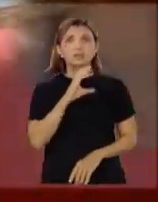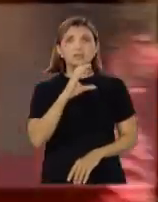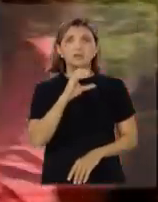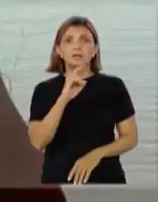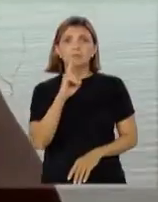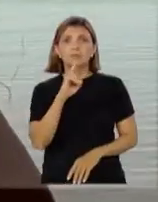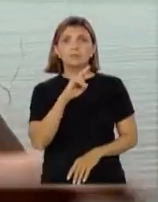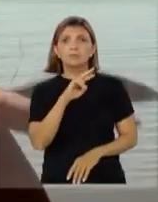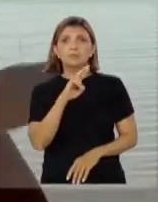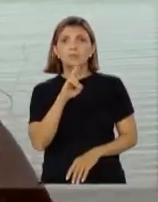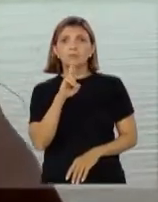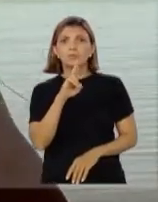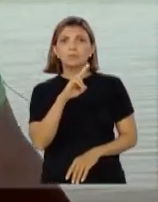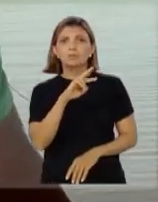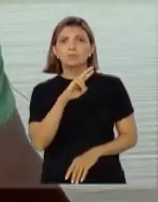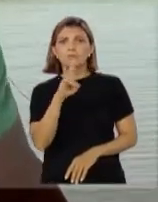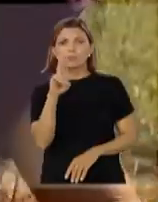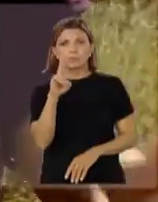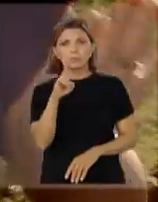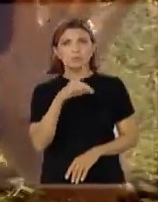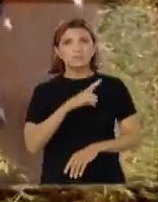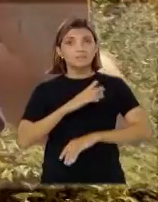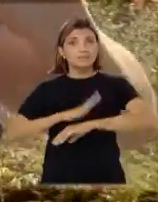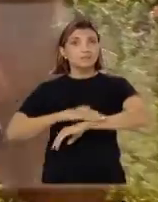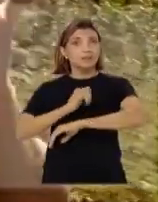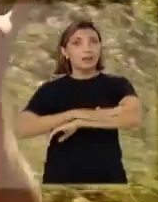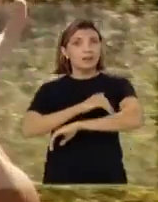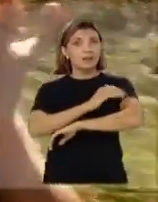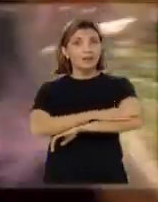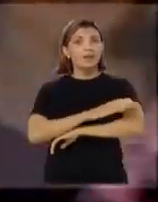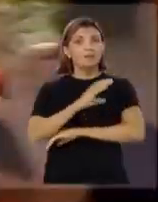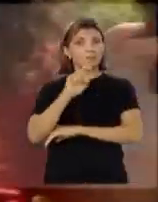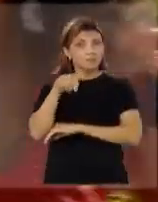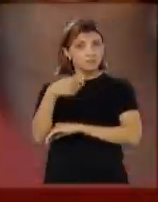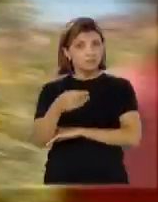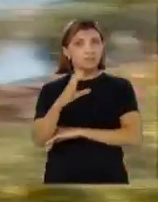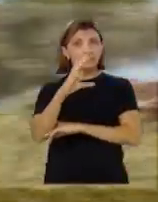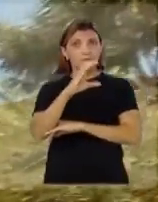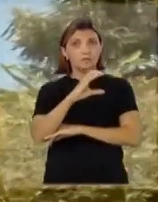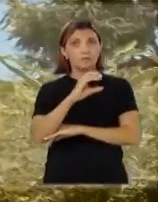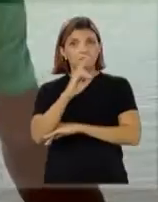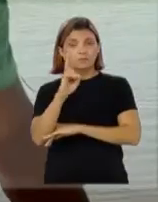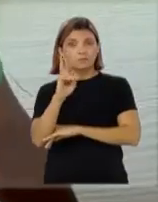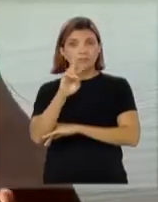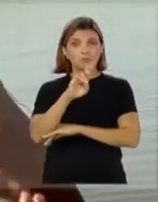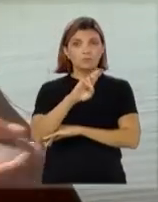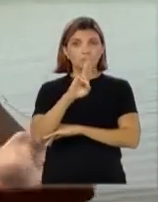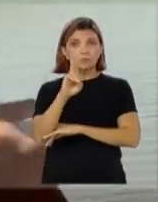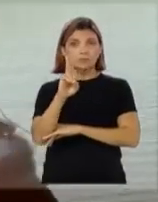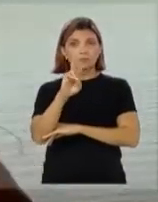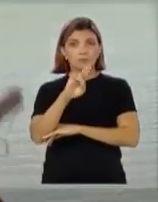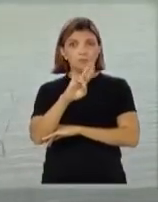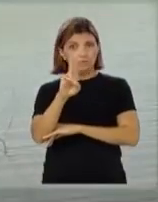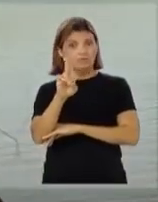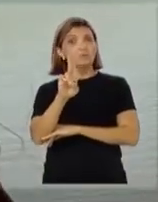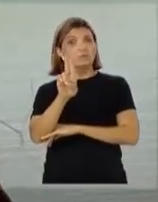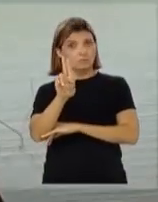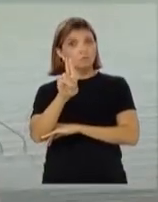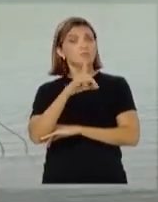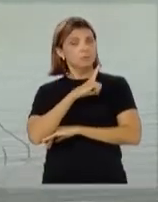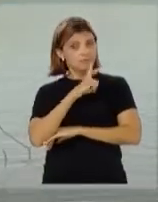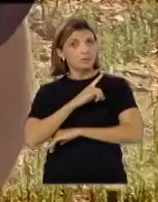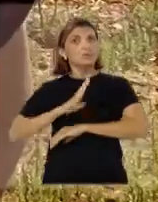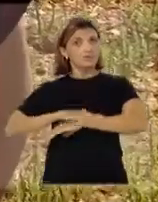dá? Tem até uns cururus. Cururu não é peixe, hein, gente? Cururu é sapo grande, né? Vocês precisam ver o açude logo depois